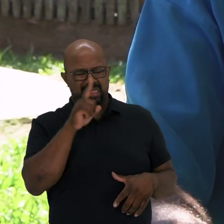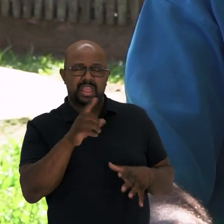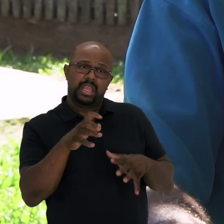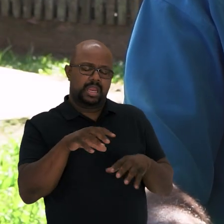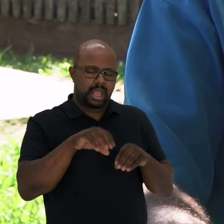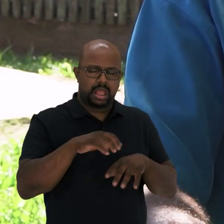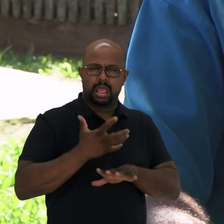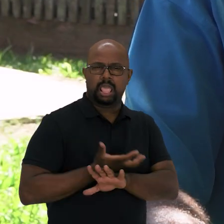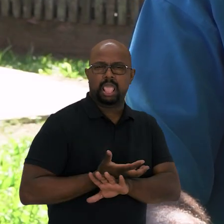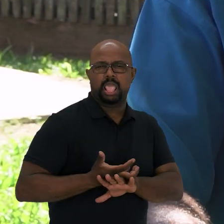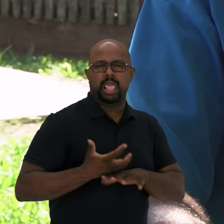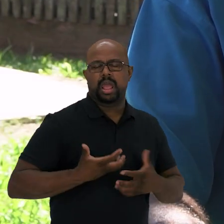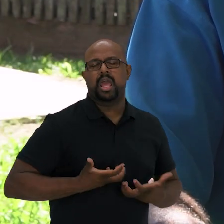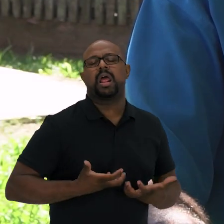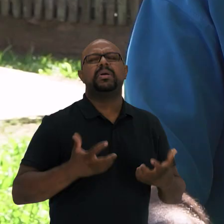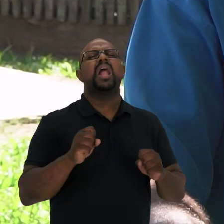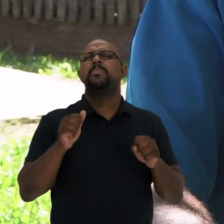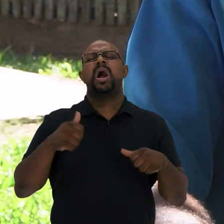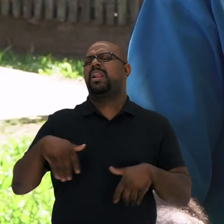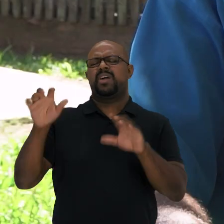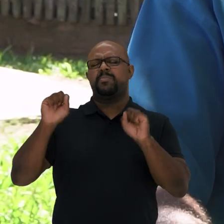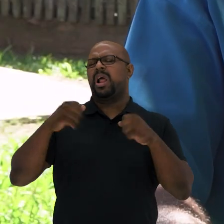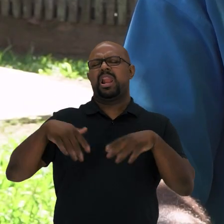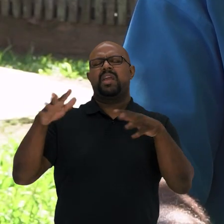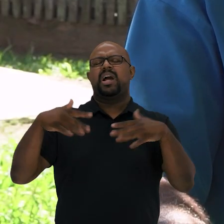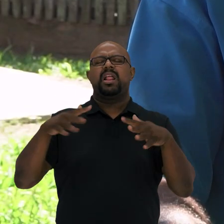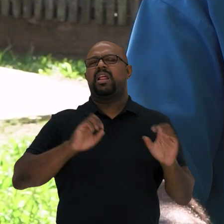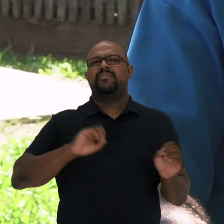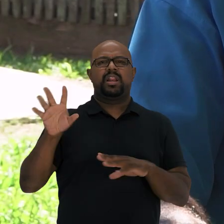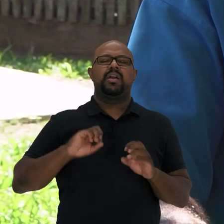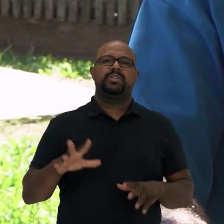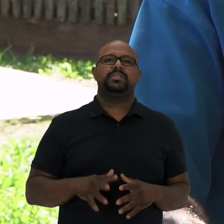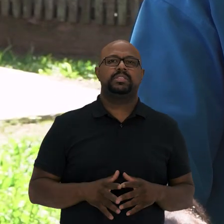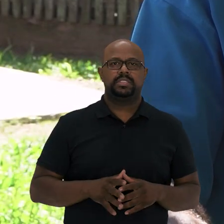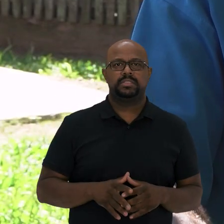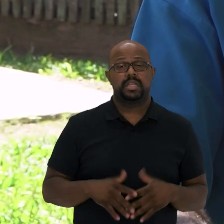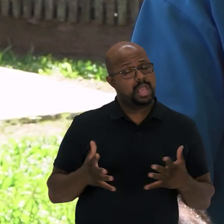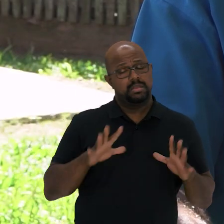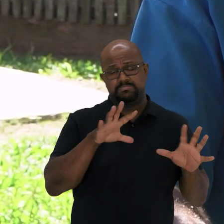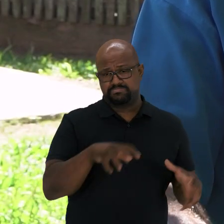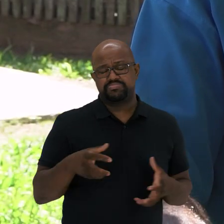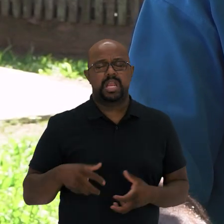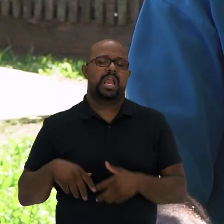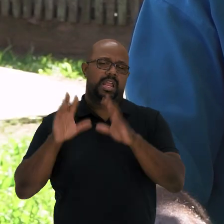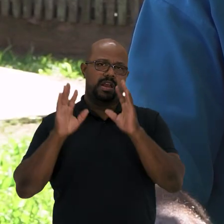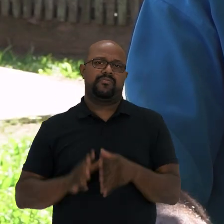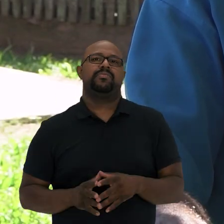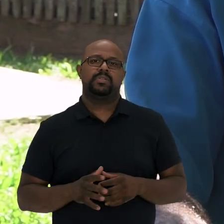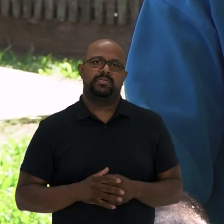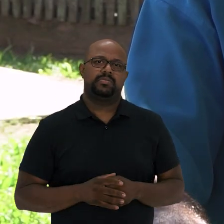E eu queria gramar, né? Plantar grama. Aí eu digo, não, pode tirar lá, limpa lá, que tá só estrovando aquilo lá. Aí carregavam